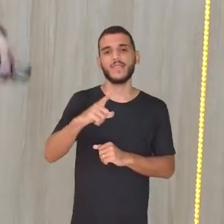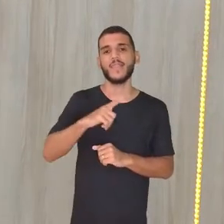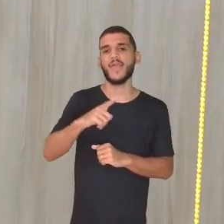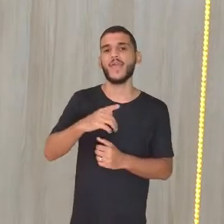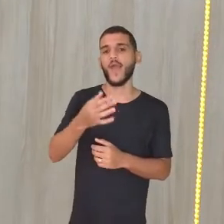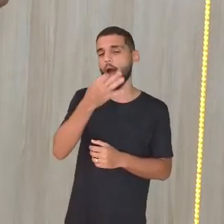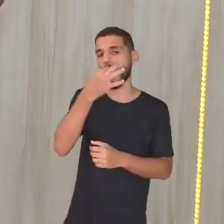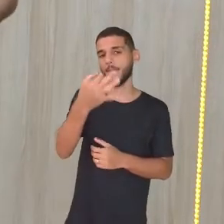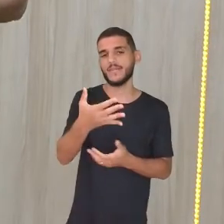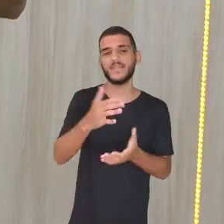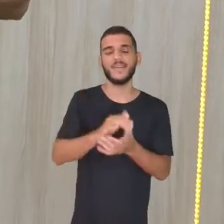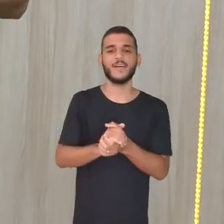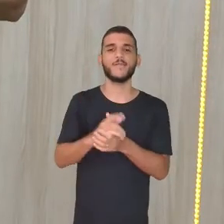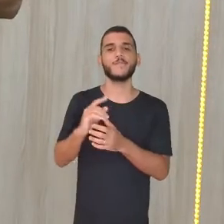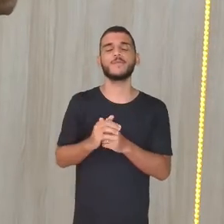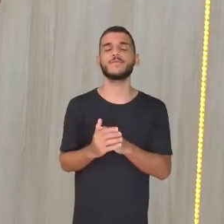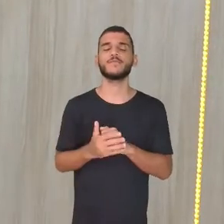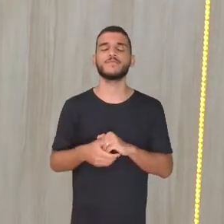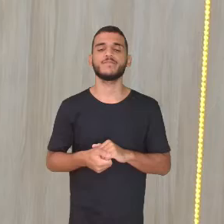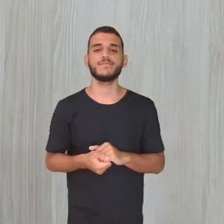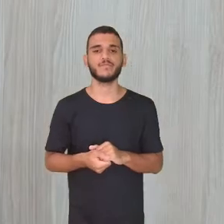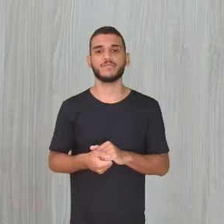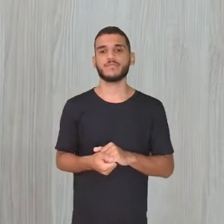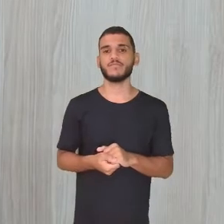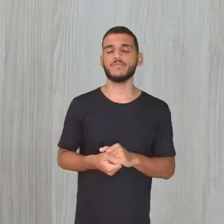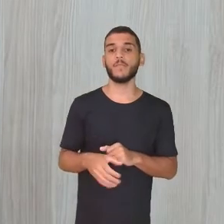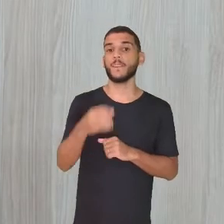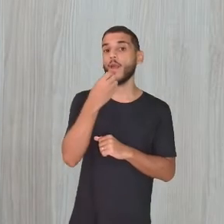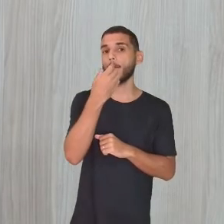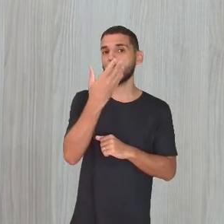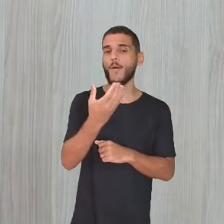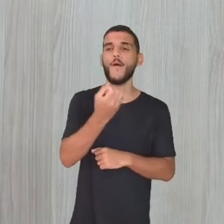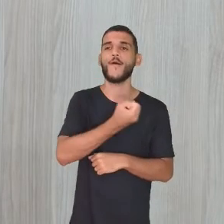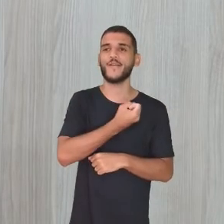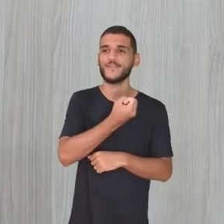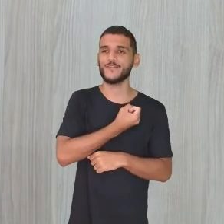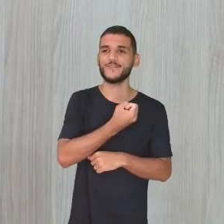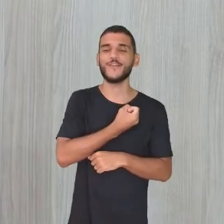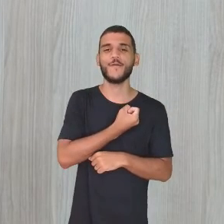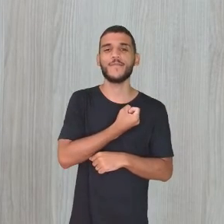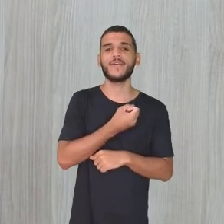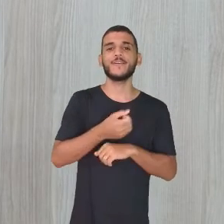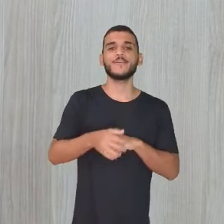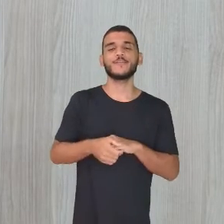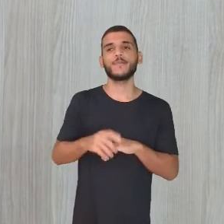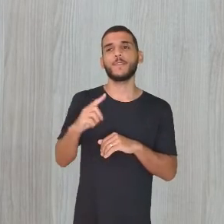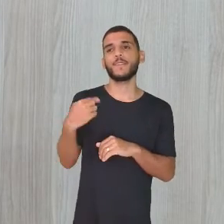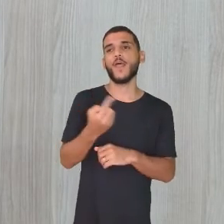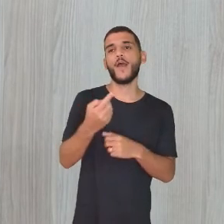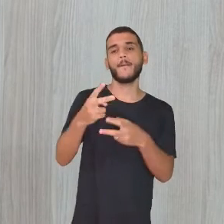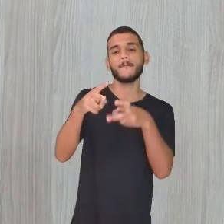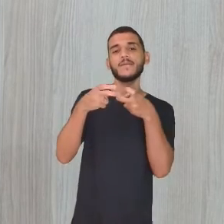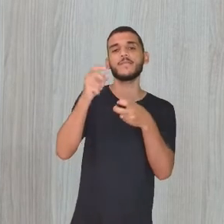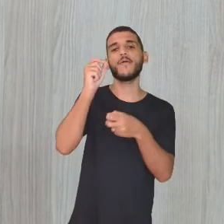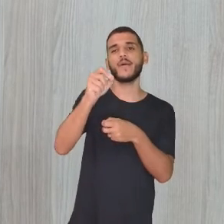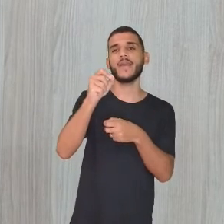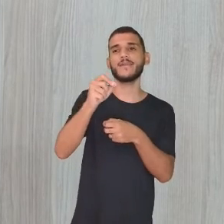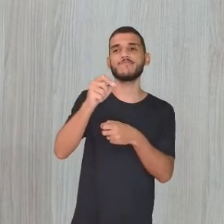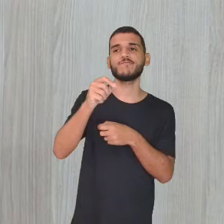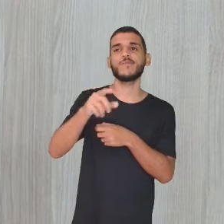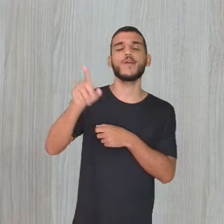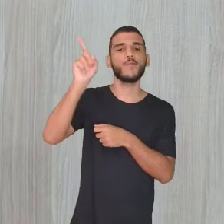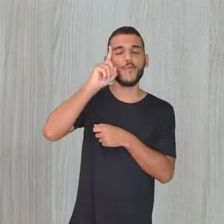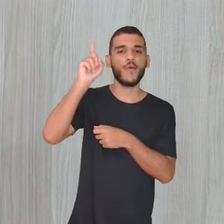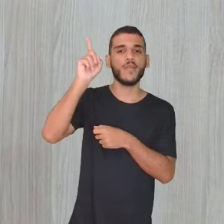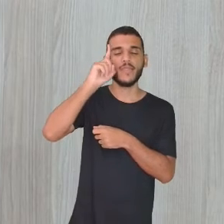observação a fazer aqui em relação à nossa aula? O bom é que os números decimais, eles fazem com que a gente perceba que o dia a dia está